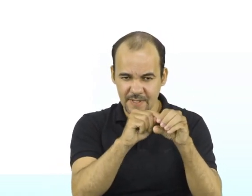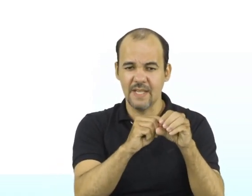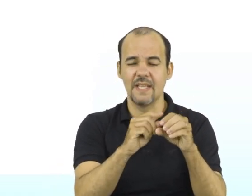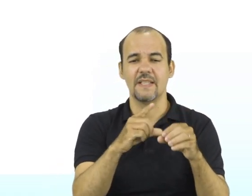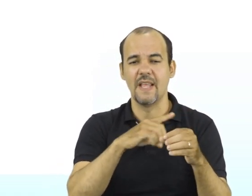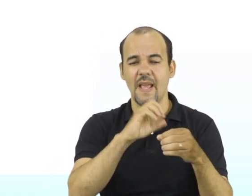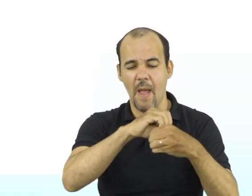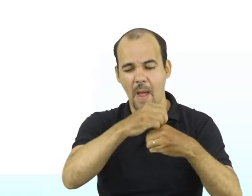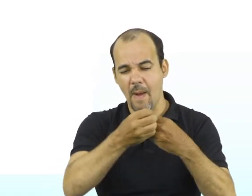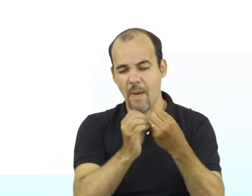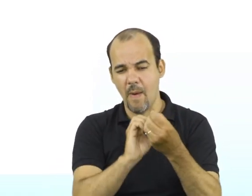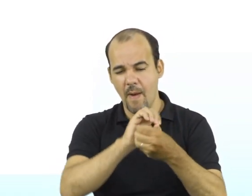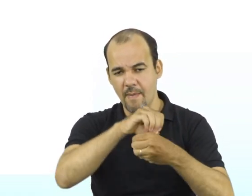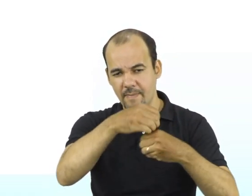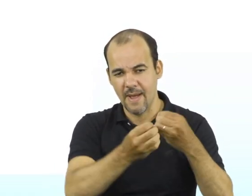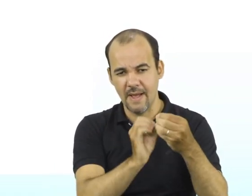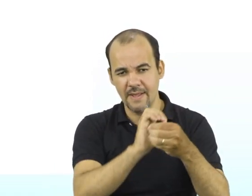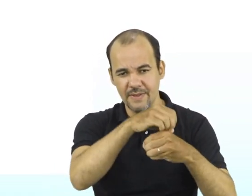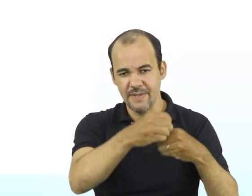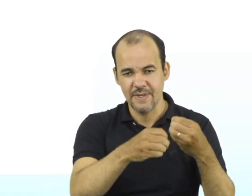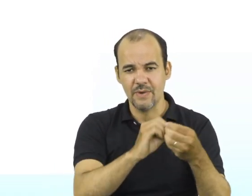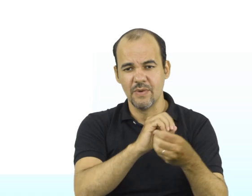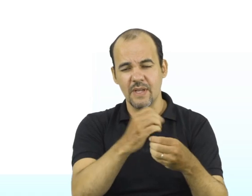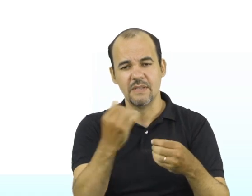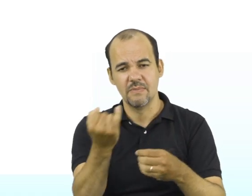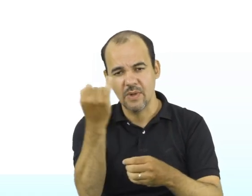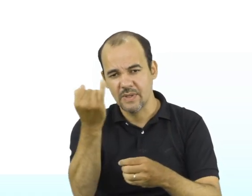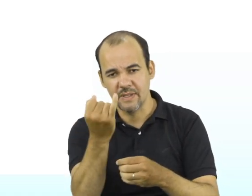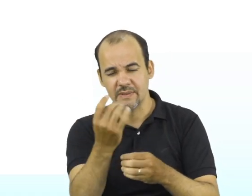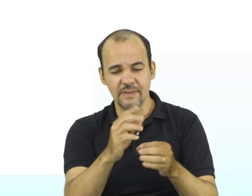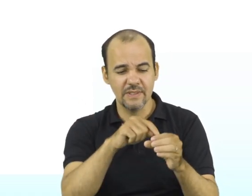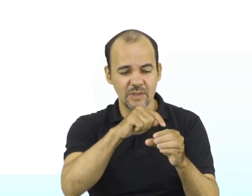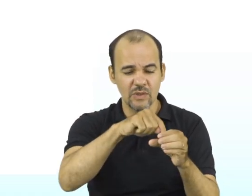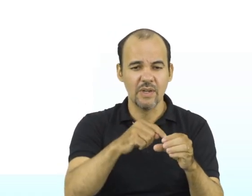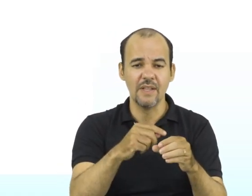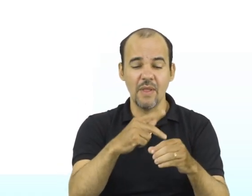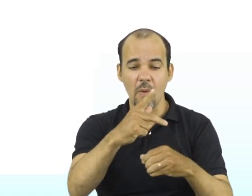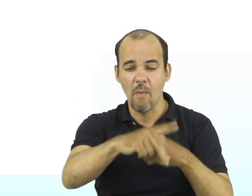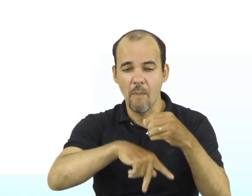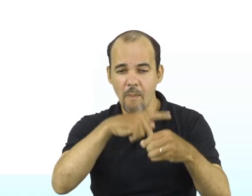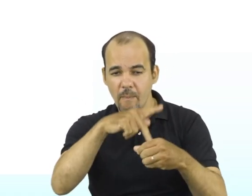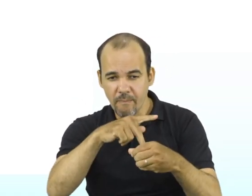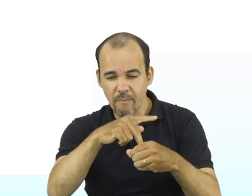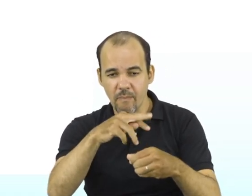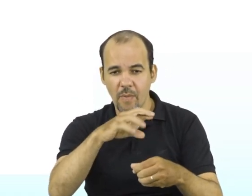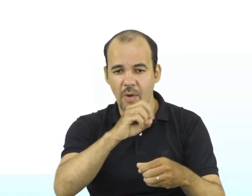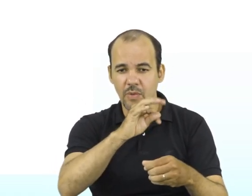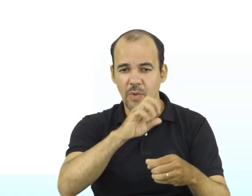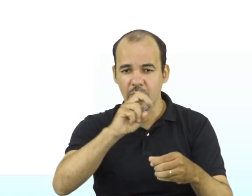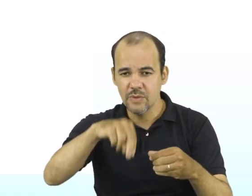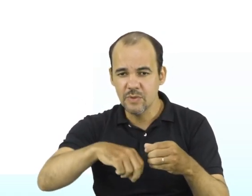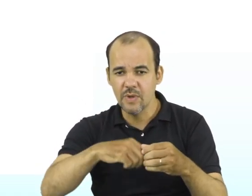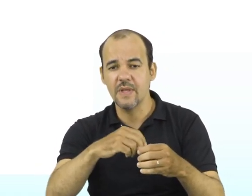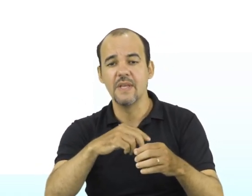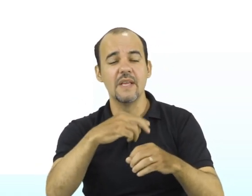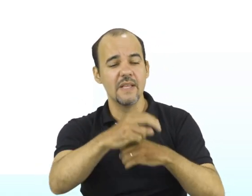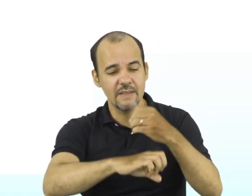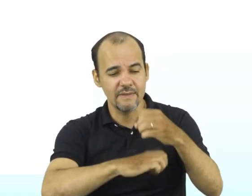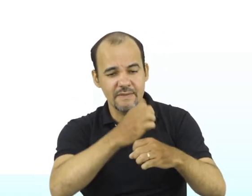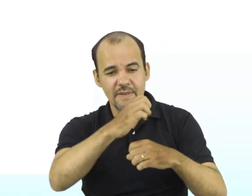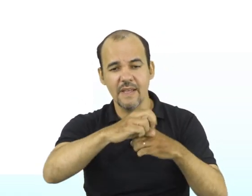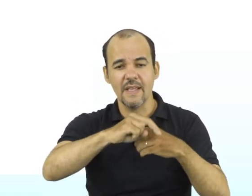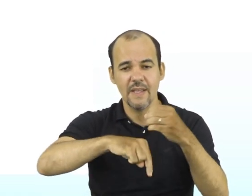algumas partículas de extrema importância. Grave aí, nós temos no núcleo os prótons e os